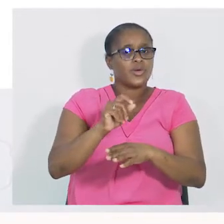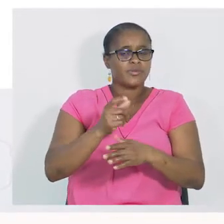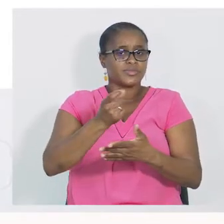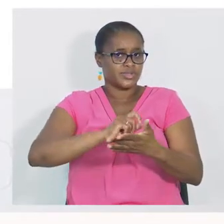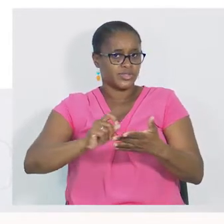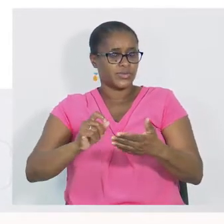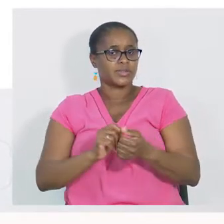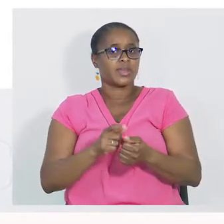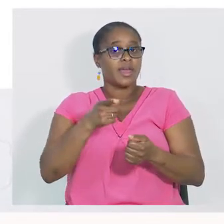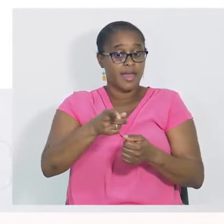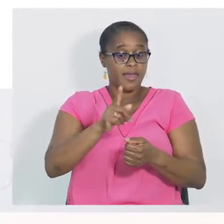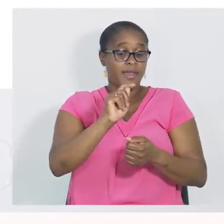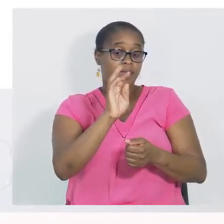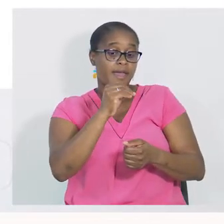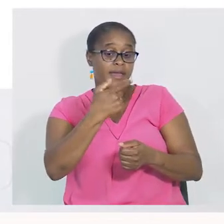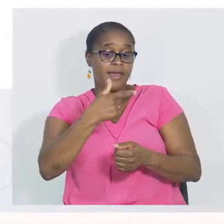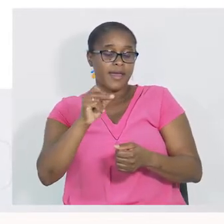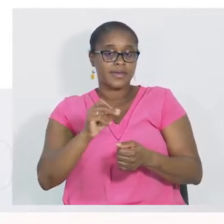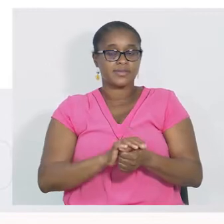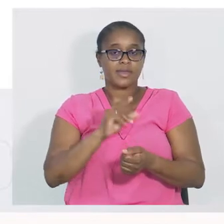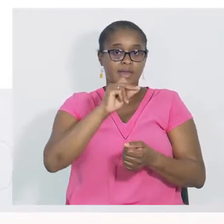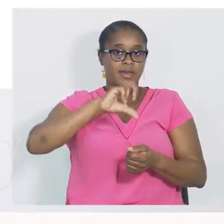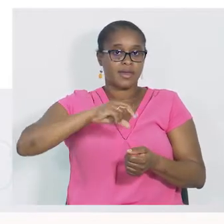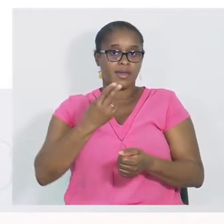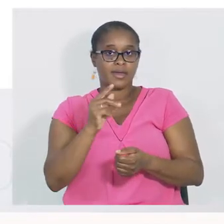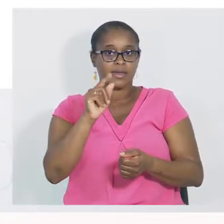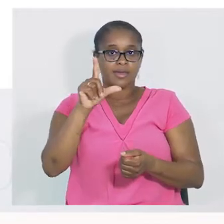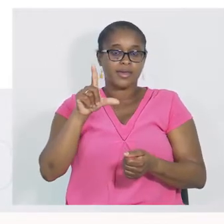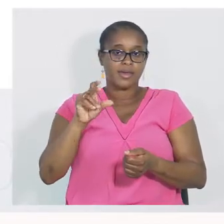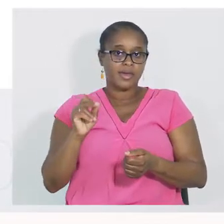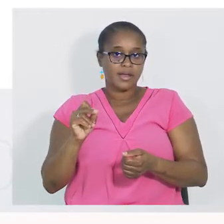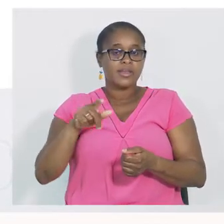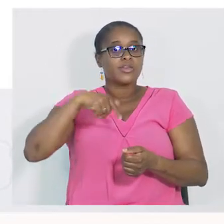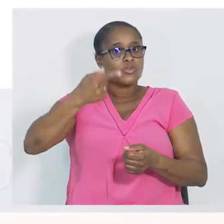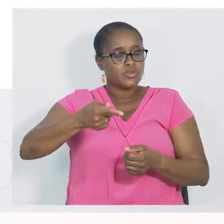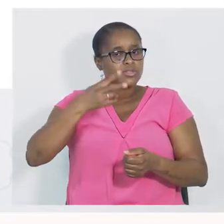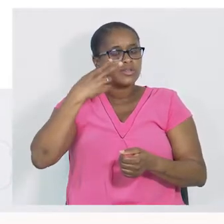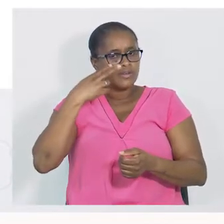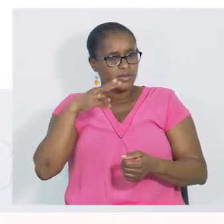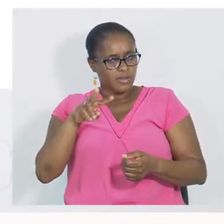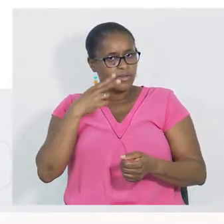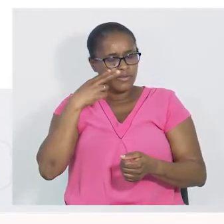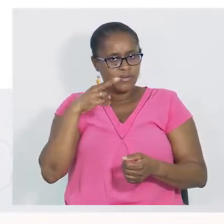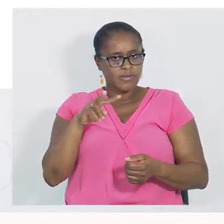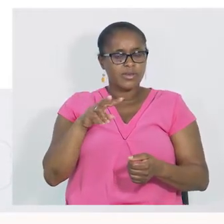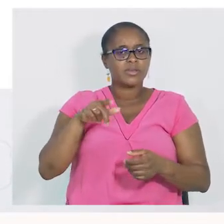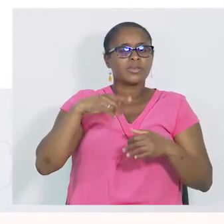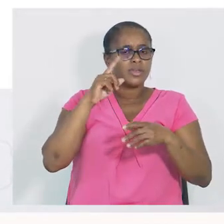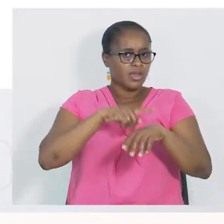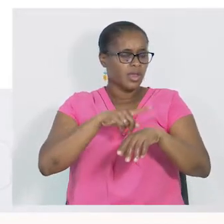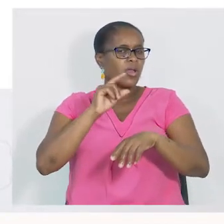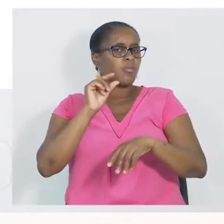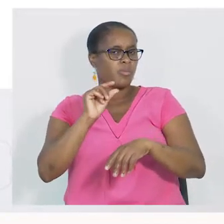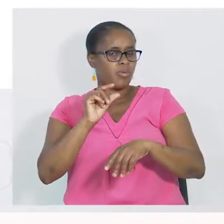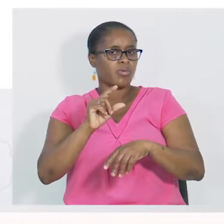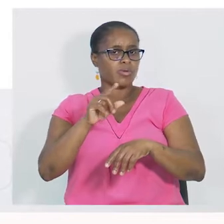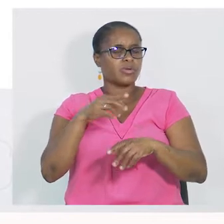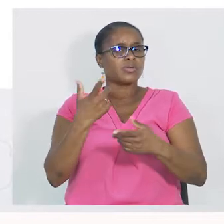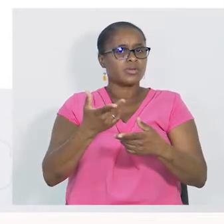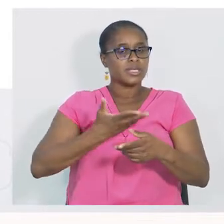caneta, reparem a posição da caneta em relação a mim. Eu estou a falar. Está perto ou está longe?